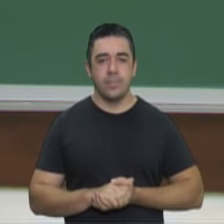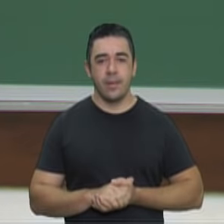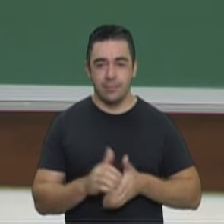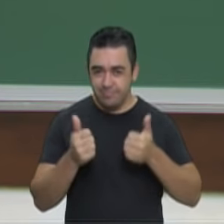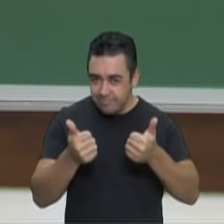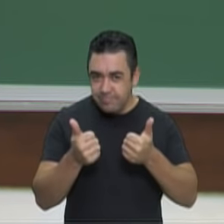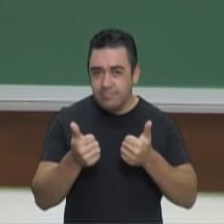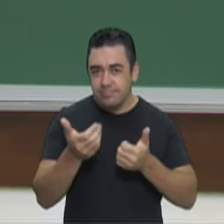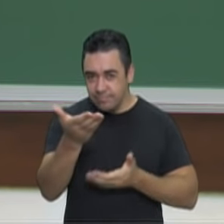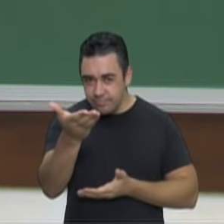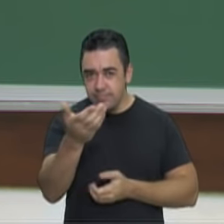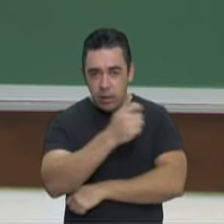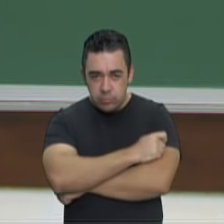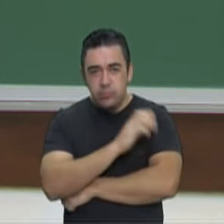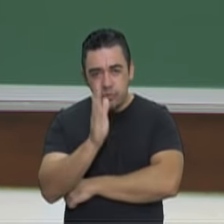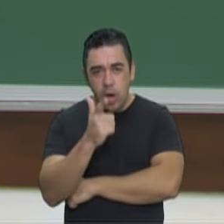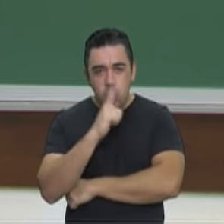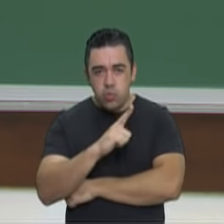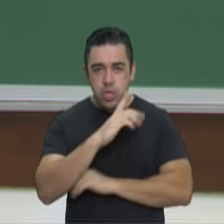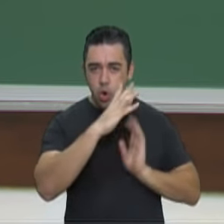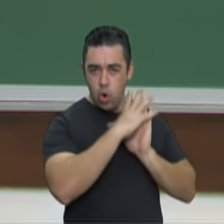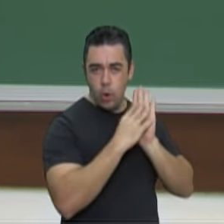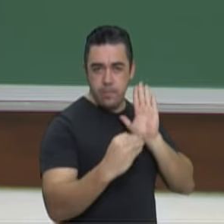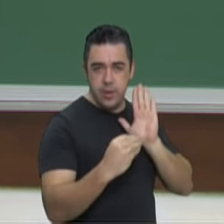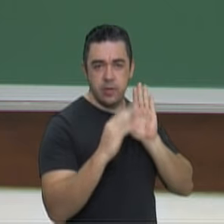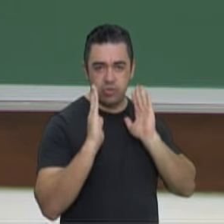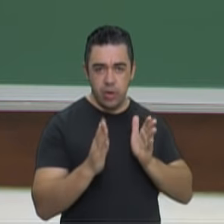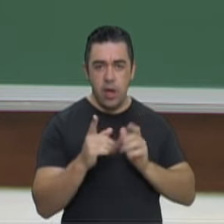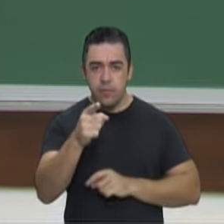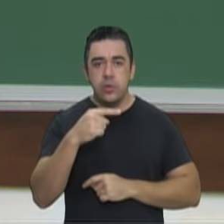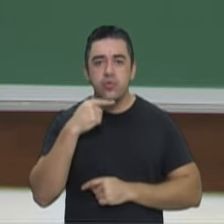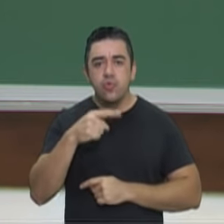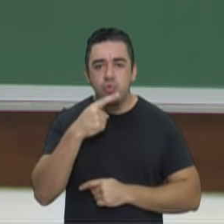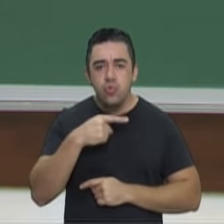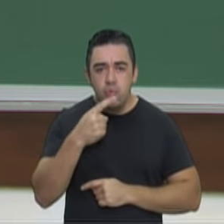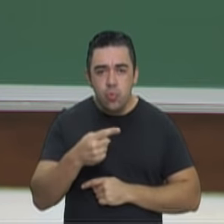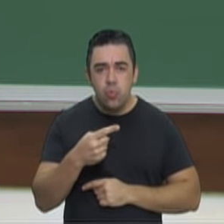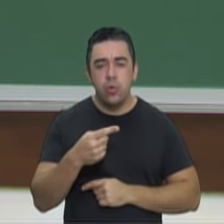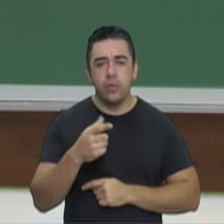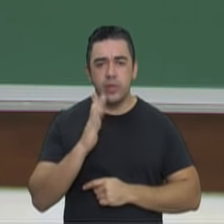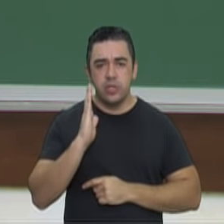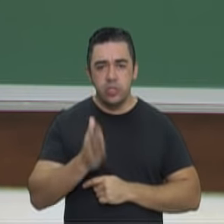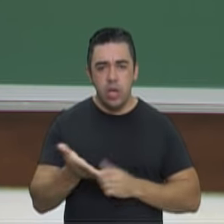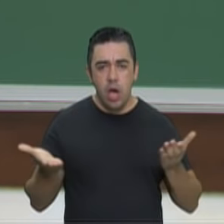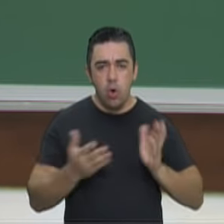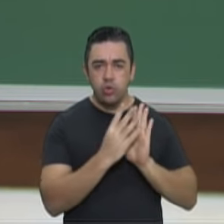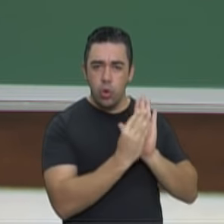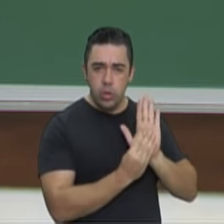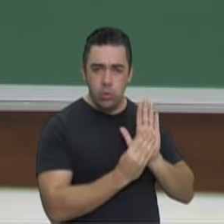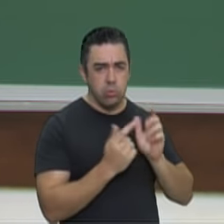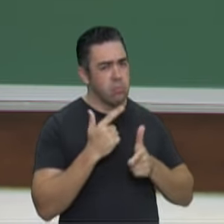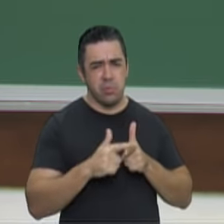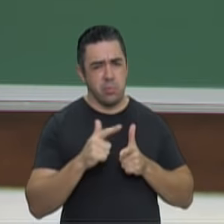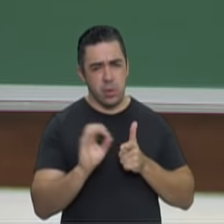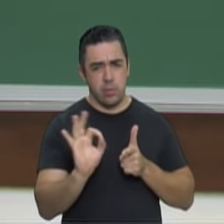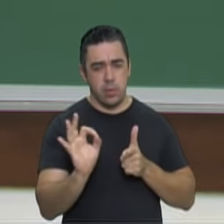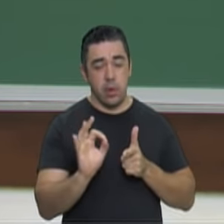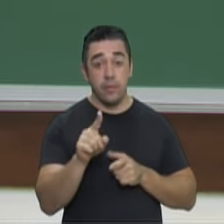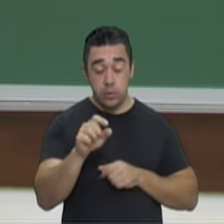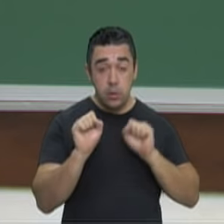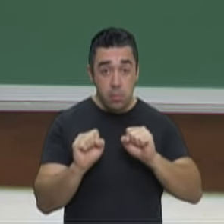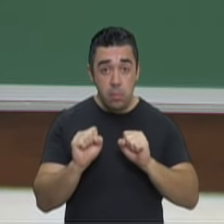Muito bem, estudante. Espero que você já tenha conseguido copiar. Se você ficou com alguma dúvida do conteúdo que foi trabalhado nessa aula, não tem problema. O que você